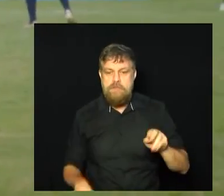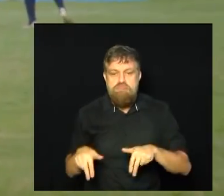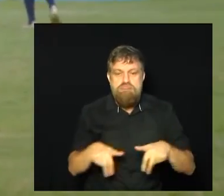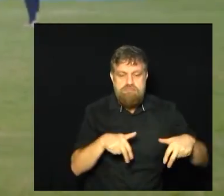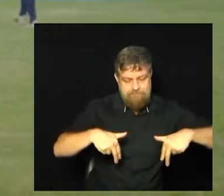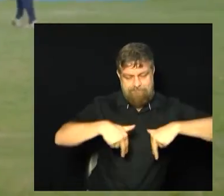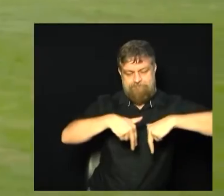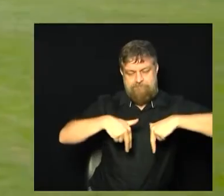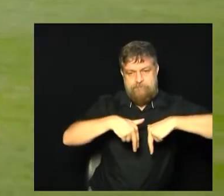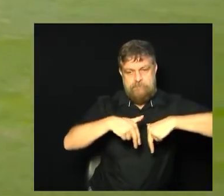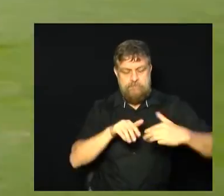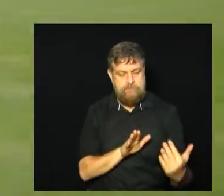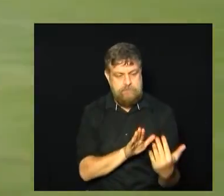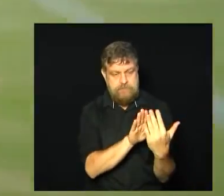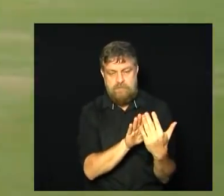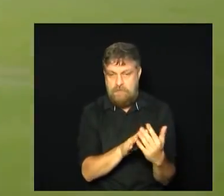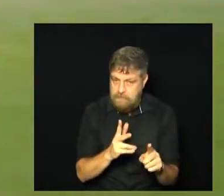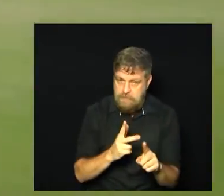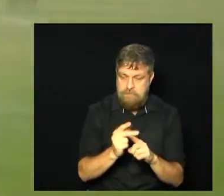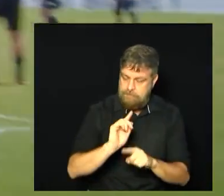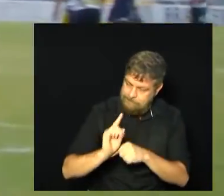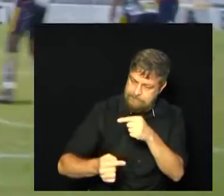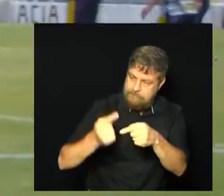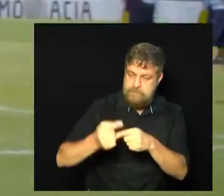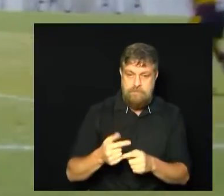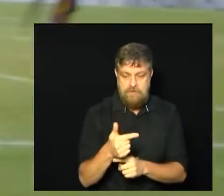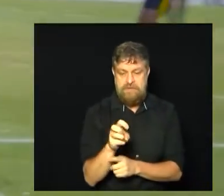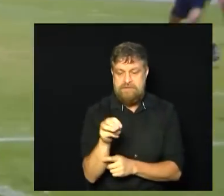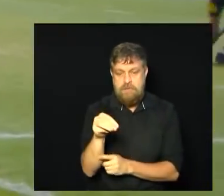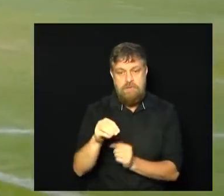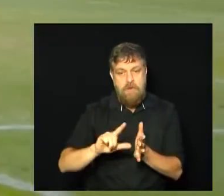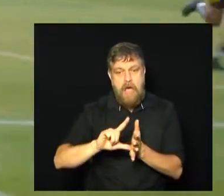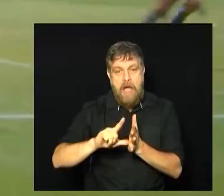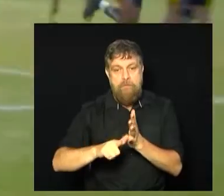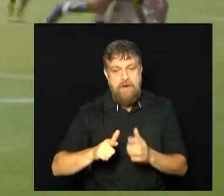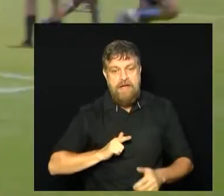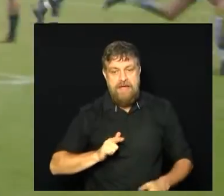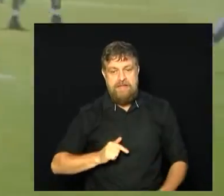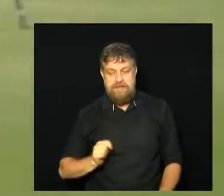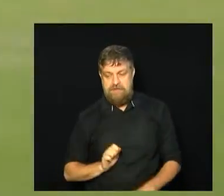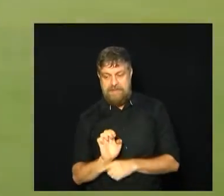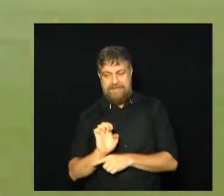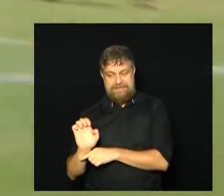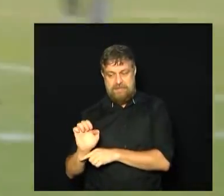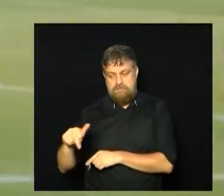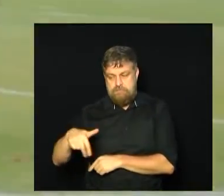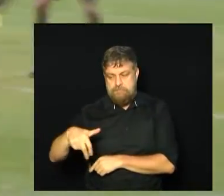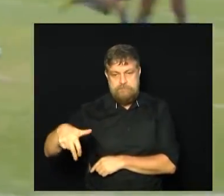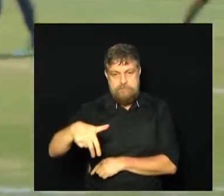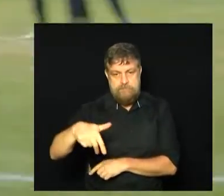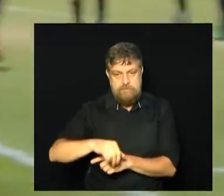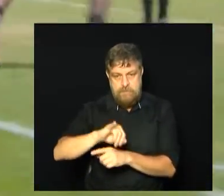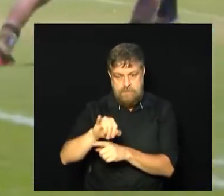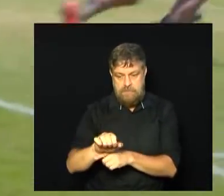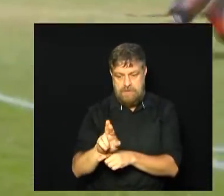marcação, pressionou e deu certo. Aos 25 minutos, após cobrança de falta pela esquerda, Jeremias